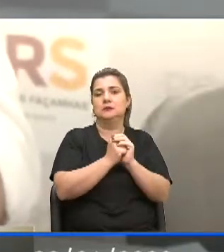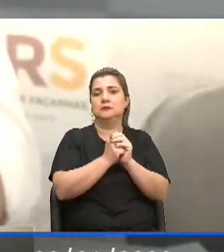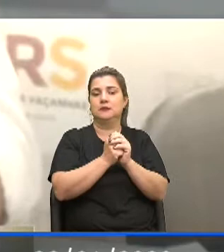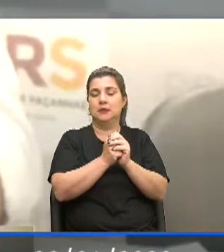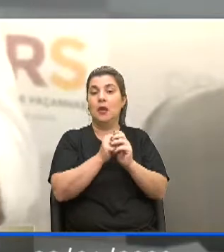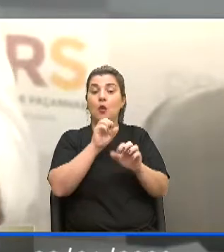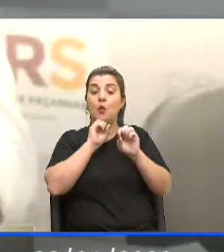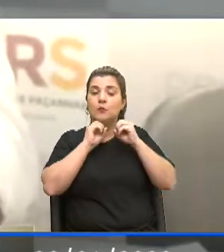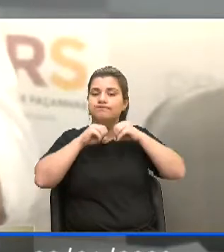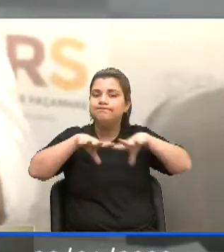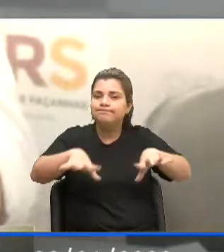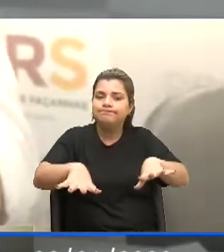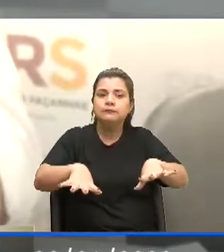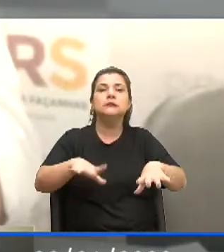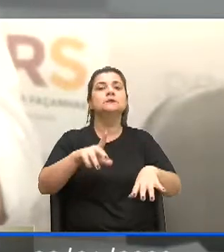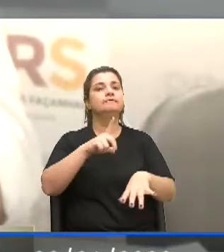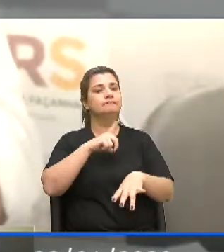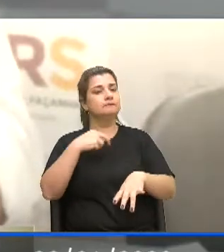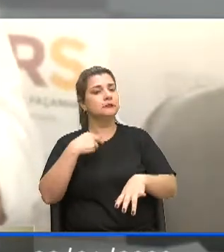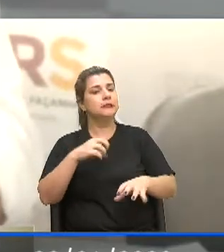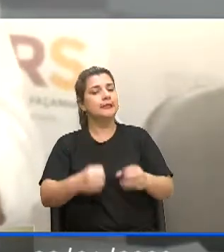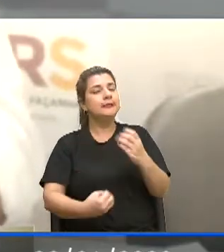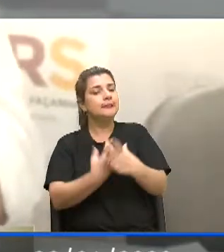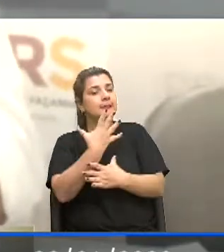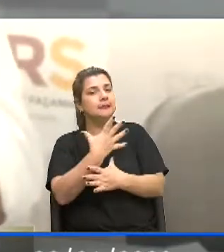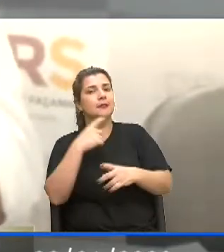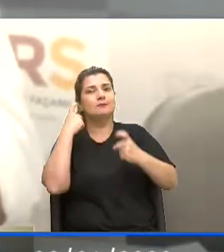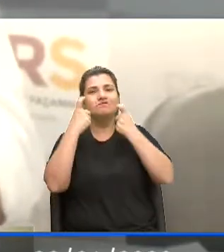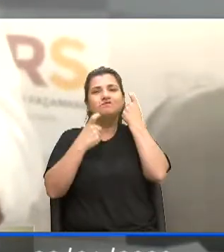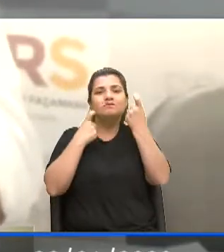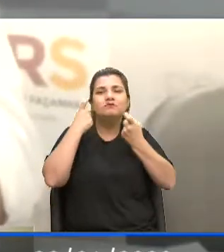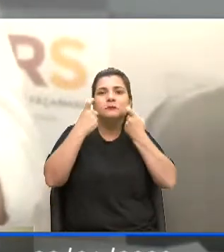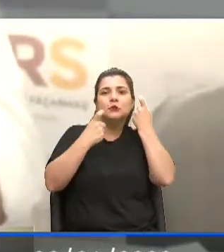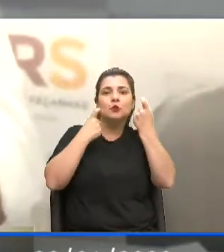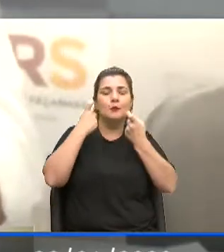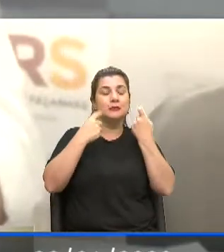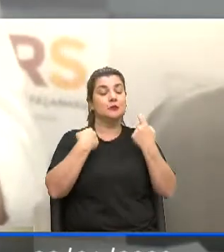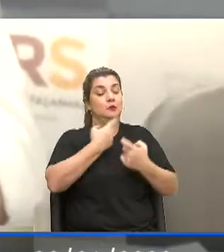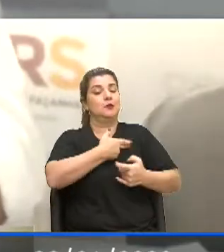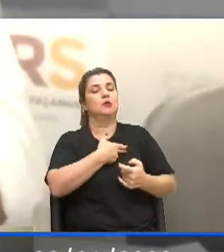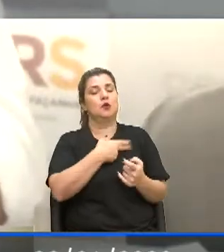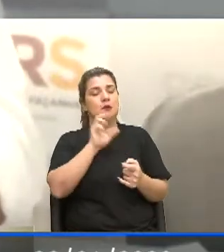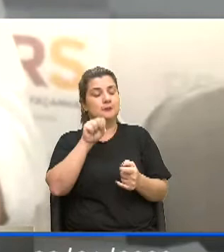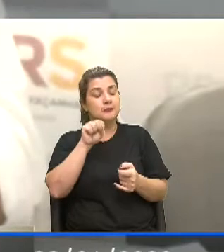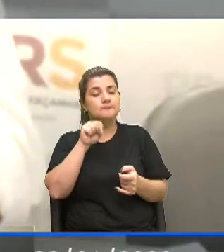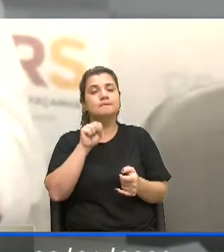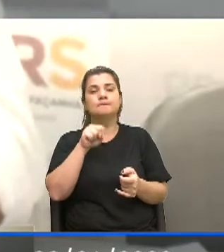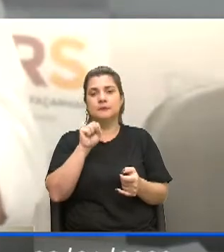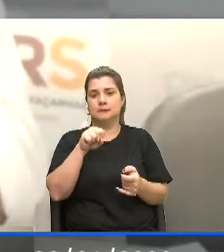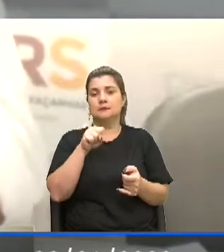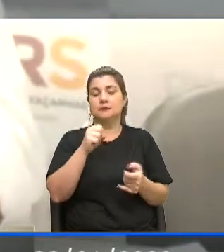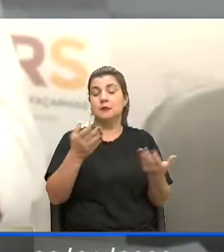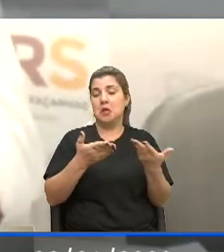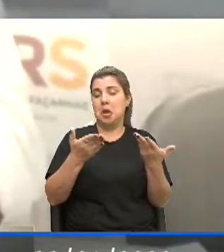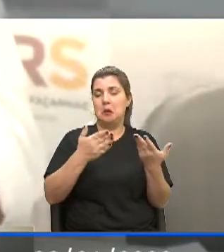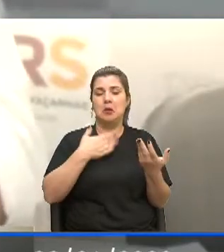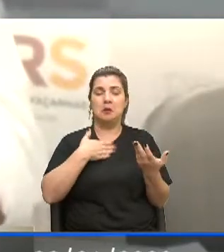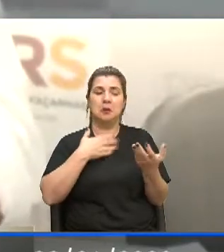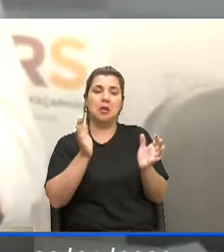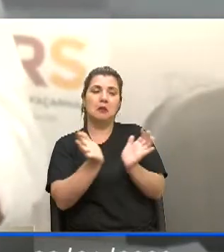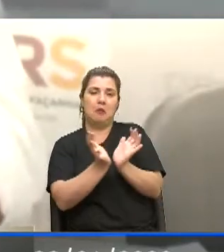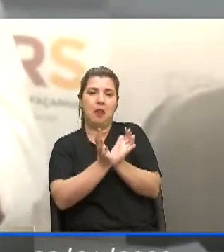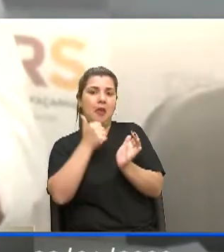gente, certo? Então, agora em seguida a colega Tani vai falar um pouco que a gente criou uma nota